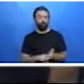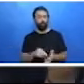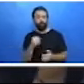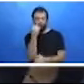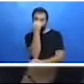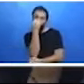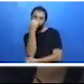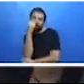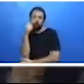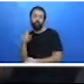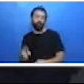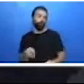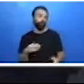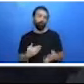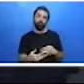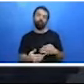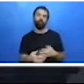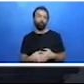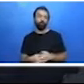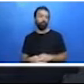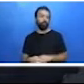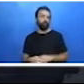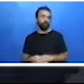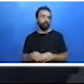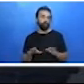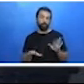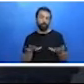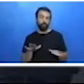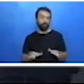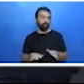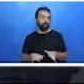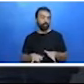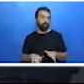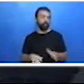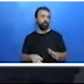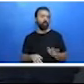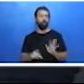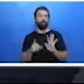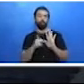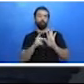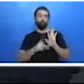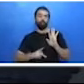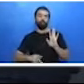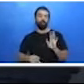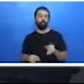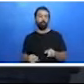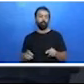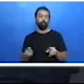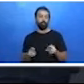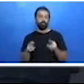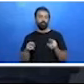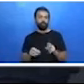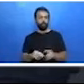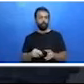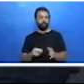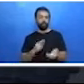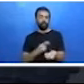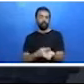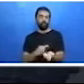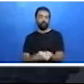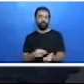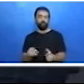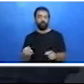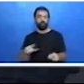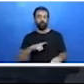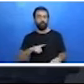uma valsa, entre outros. Os poemas, como a música, também têm o seu ritmo, que é construído pelas palavras que os compõem e